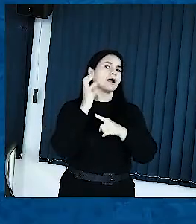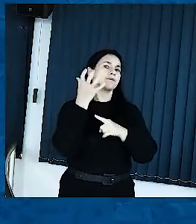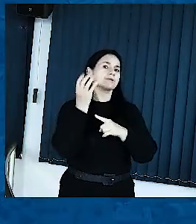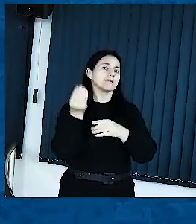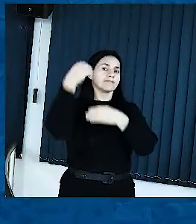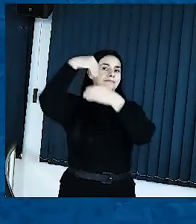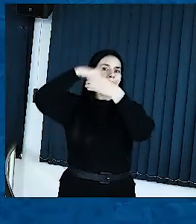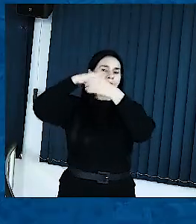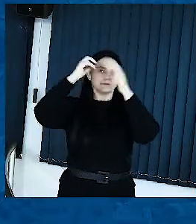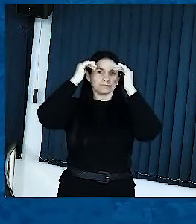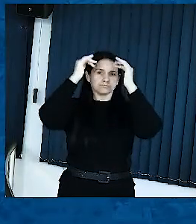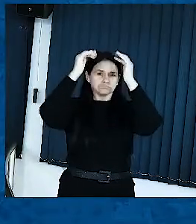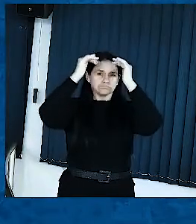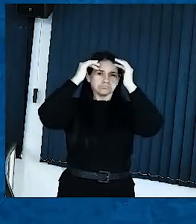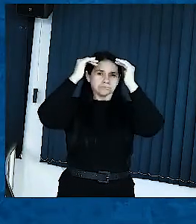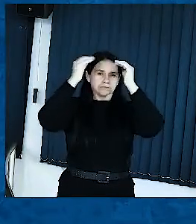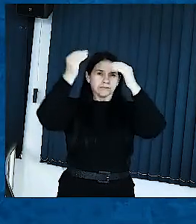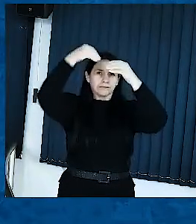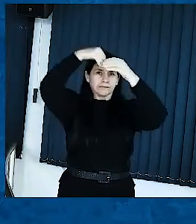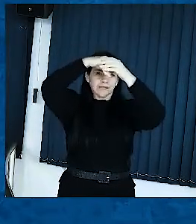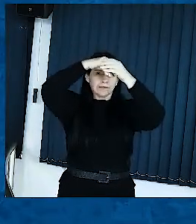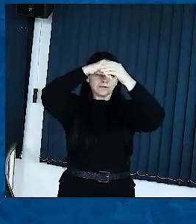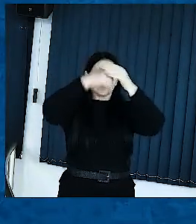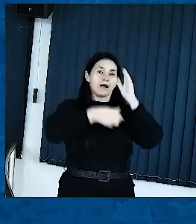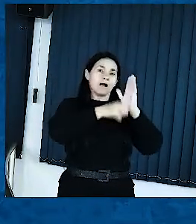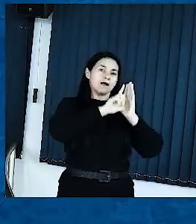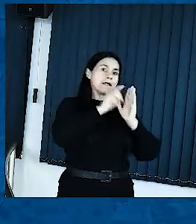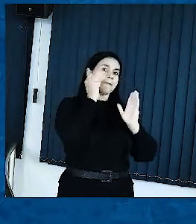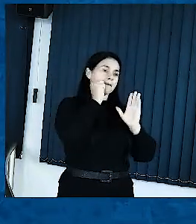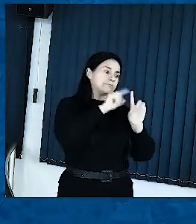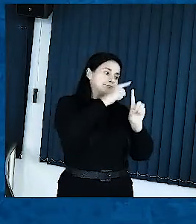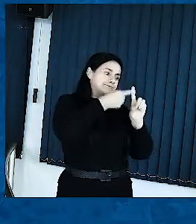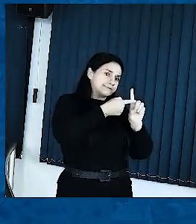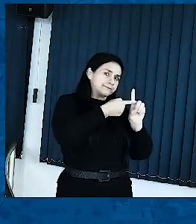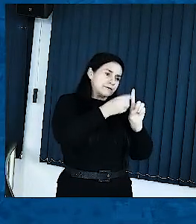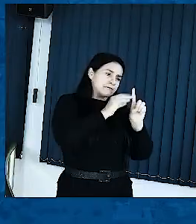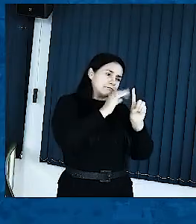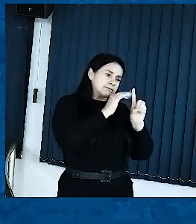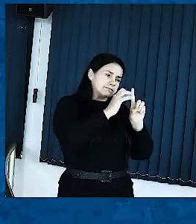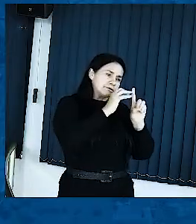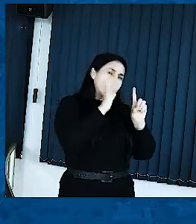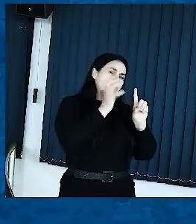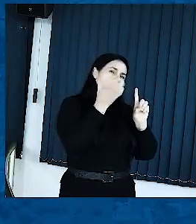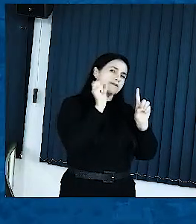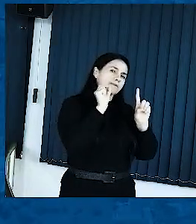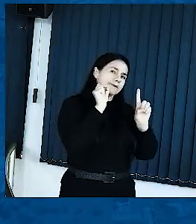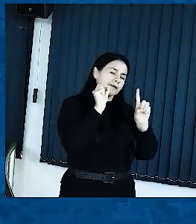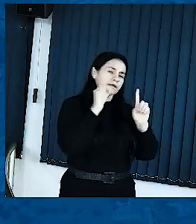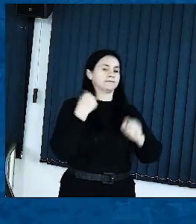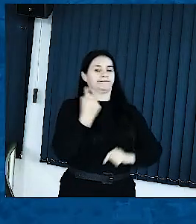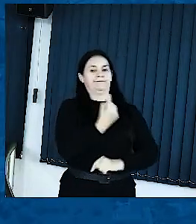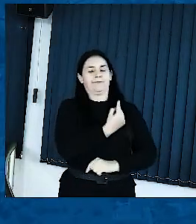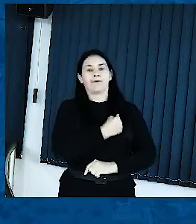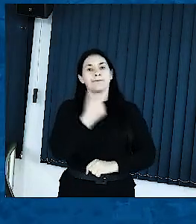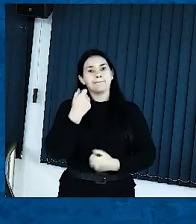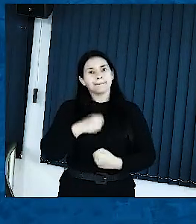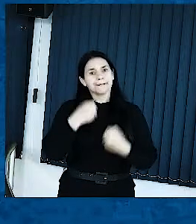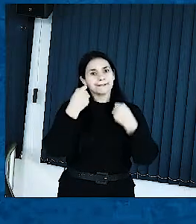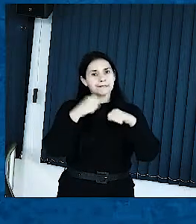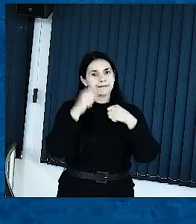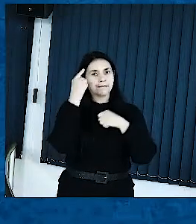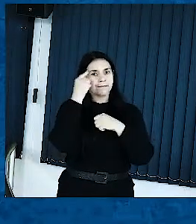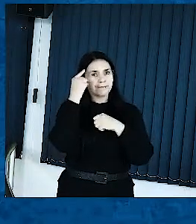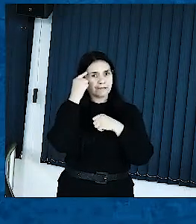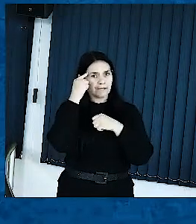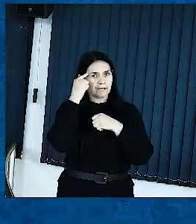desse cérebro, desde lá de dentro do útero? A gente precisa pensar que